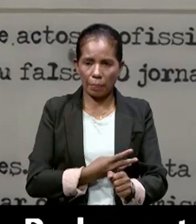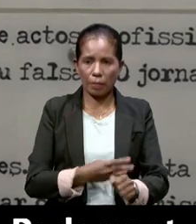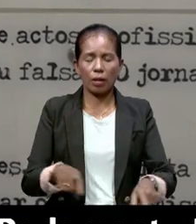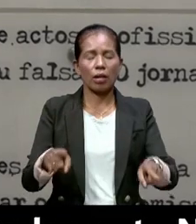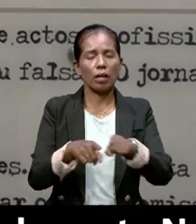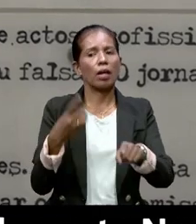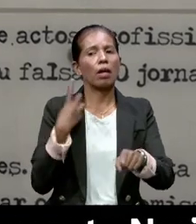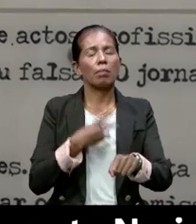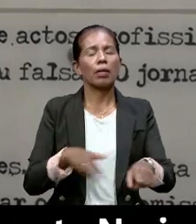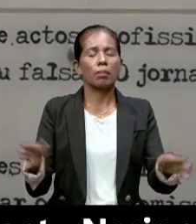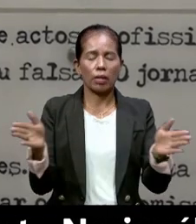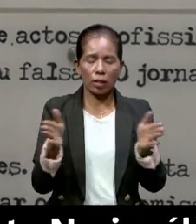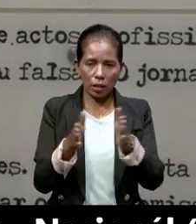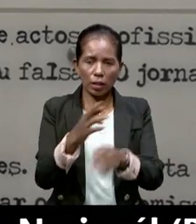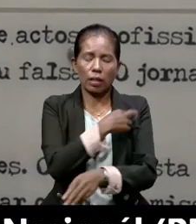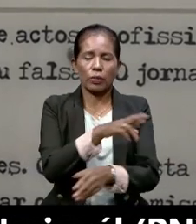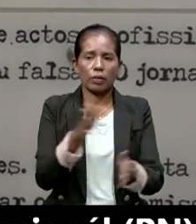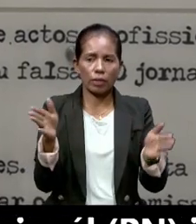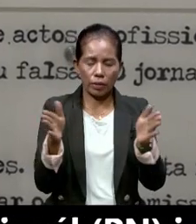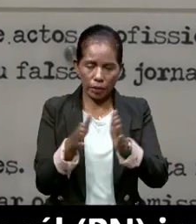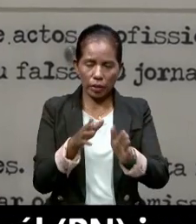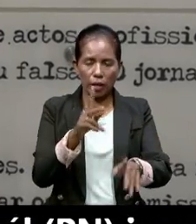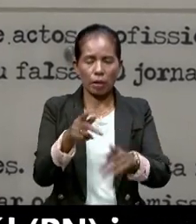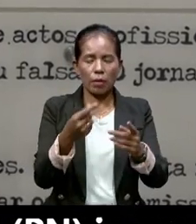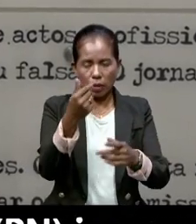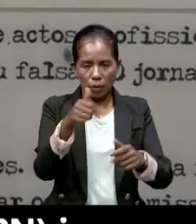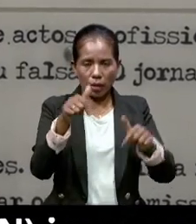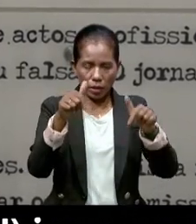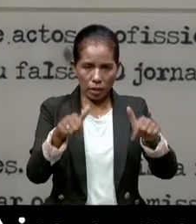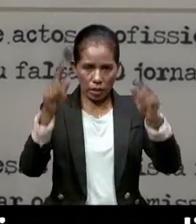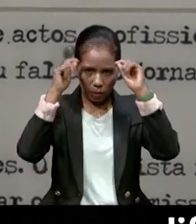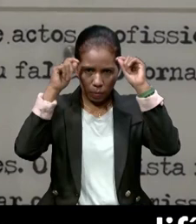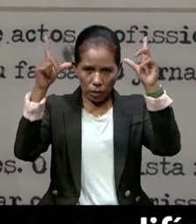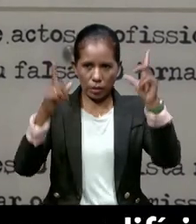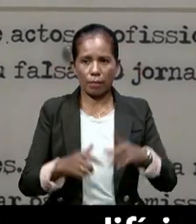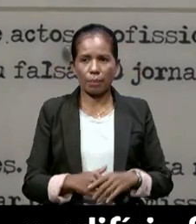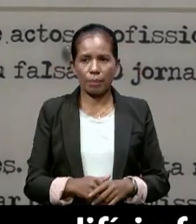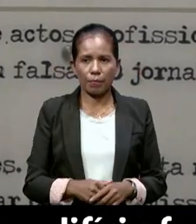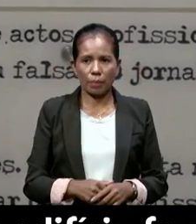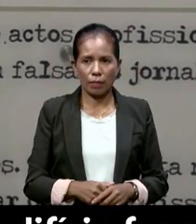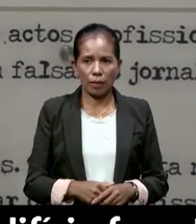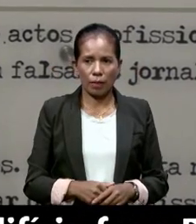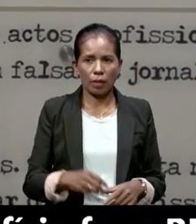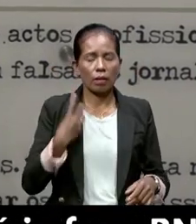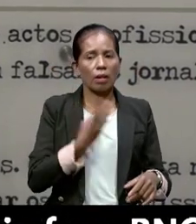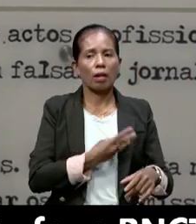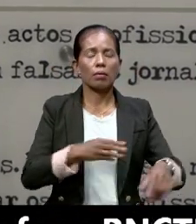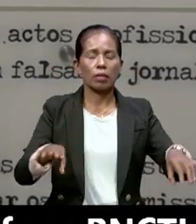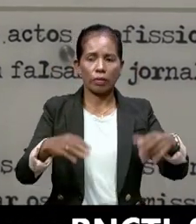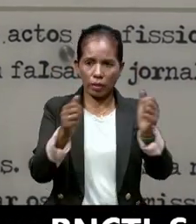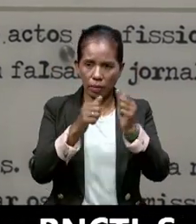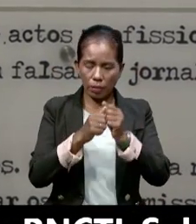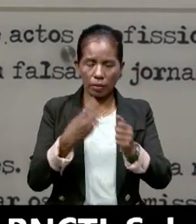a Kiko, não é a religião Kiko, a comunidade de Ituan, e a Timor-Leste. Na realidade, Amin serviço a Moto, Amin,